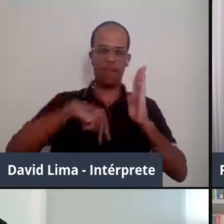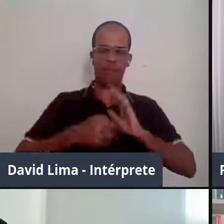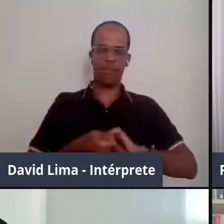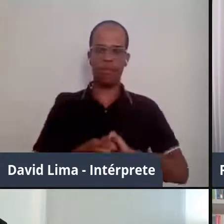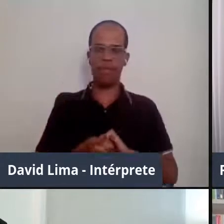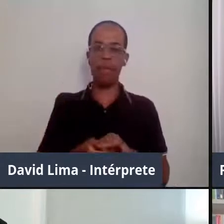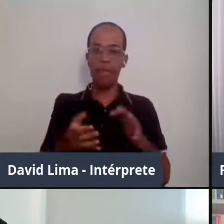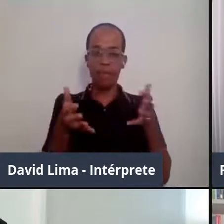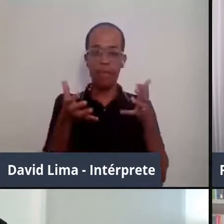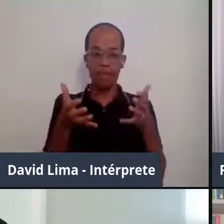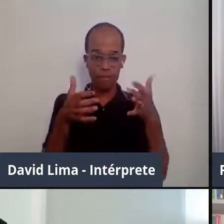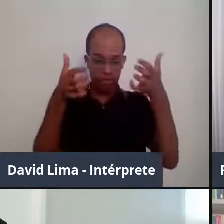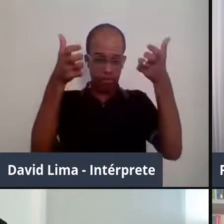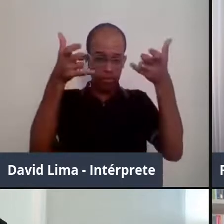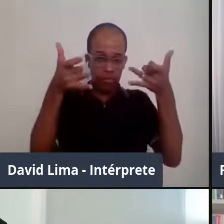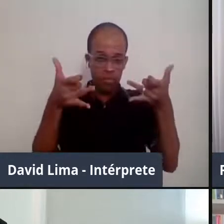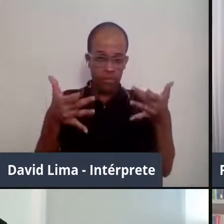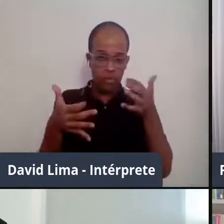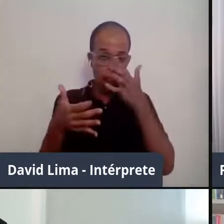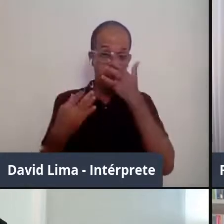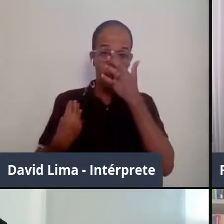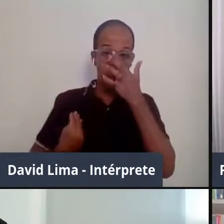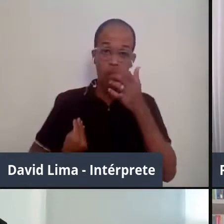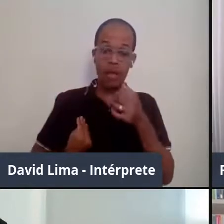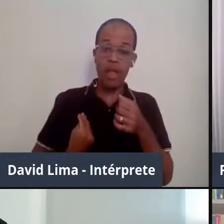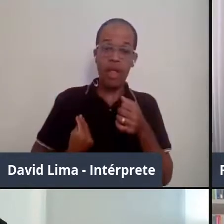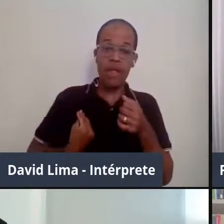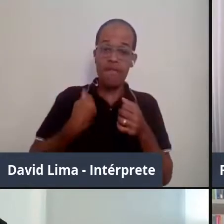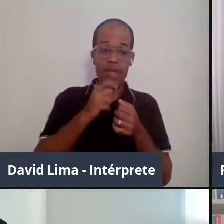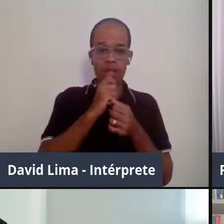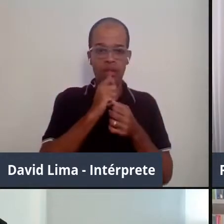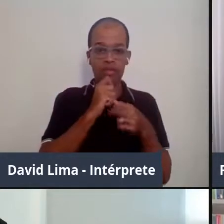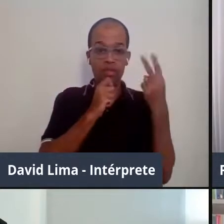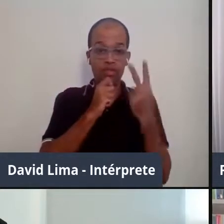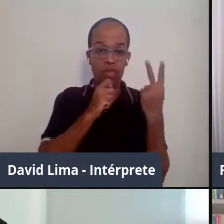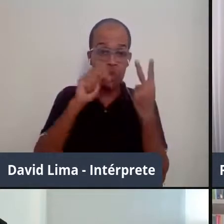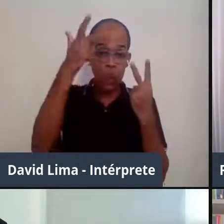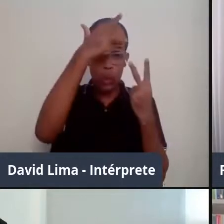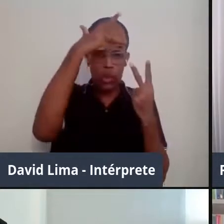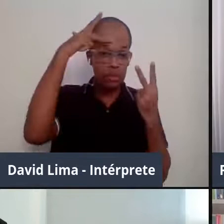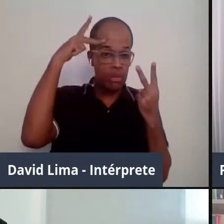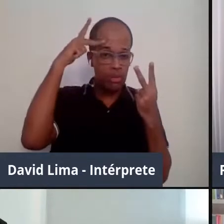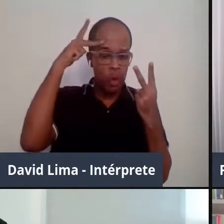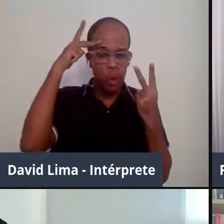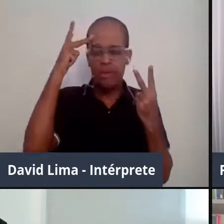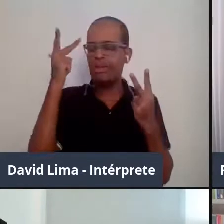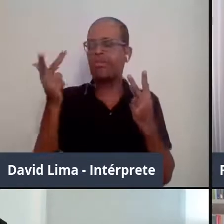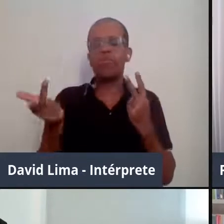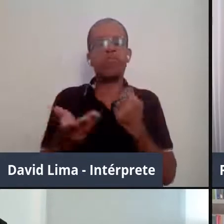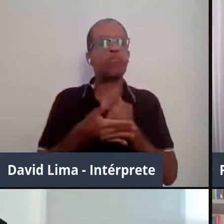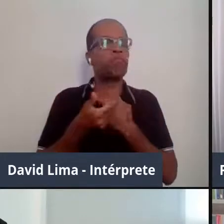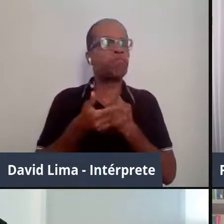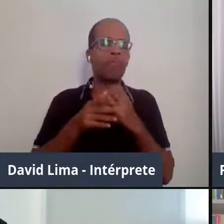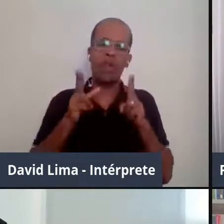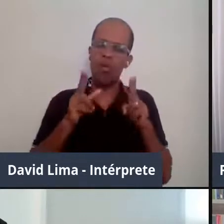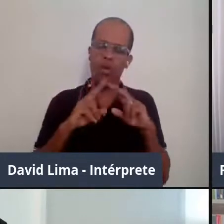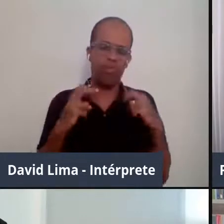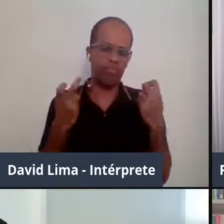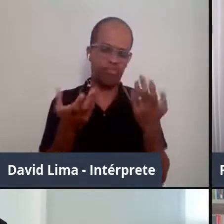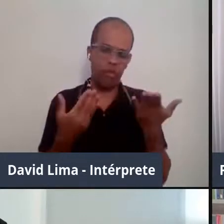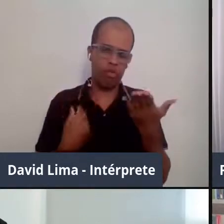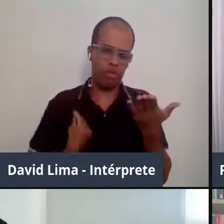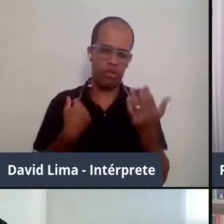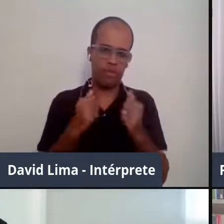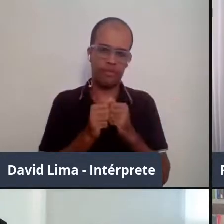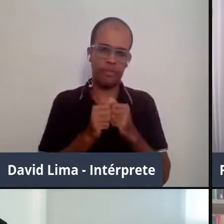justificar a não presença de duas pessoas muito queridas, como são todos dessa comissão, né?